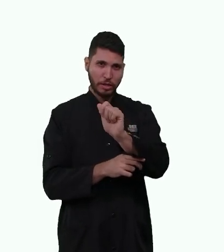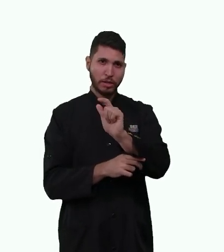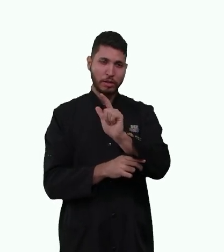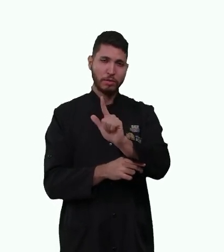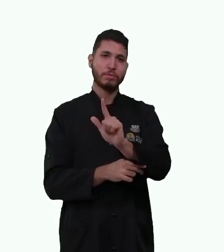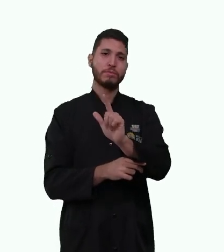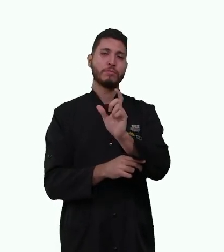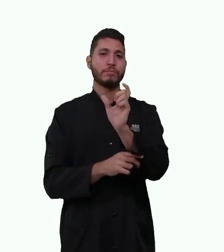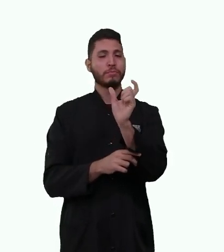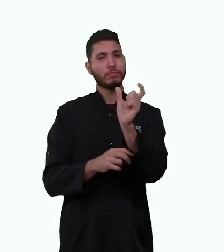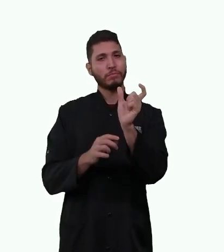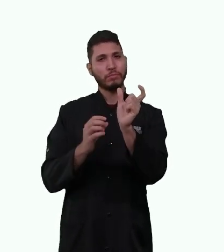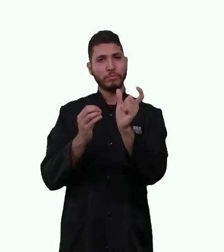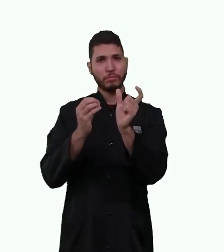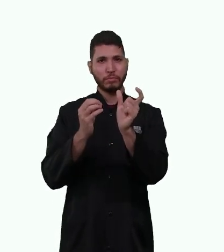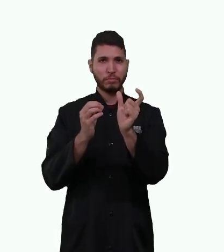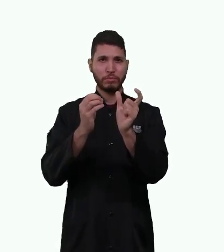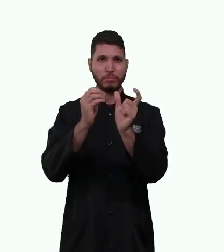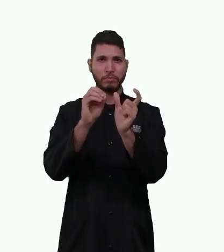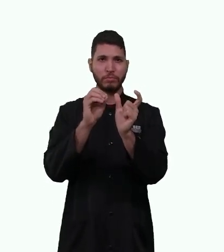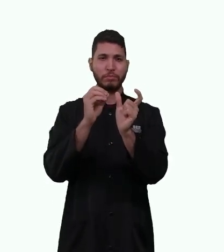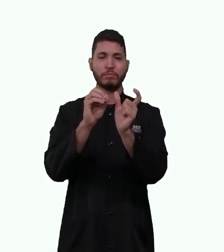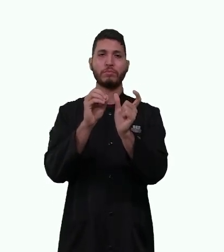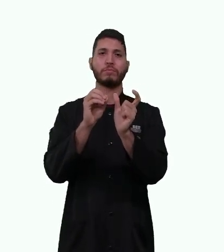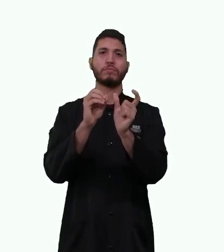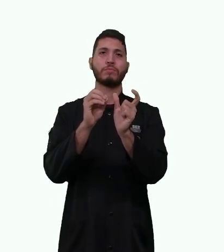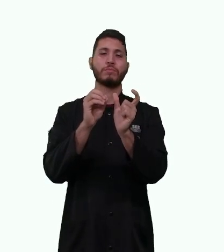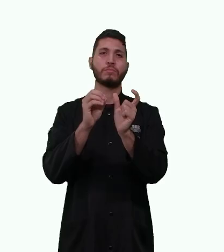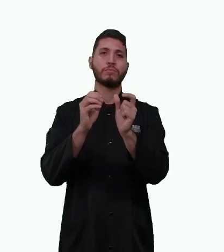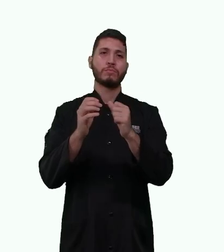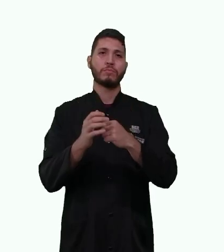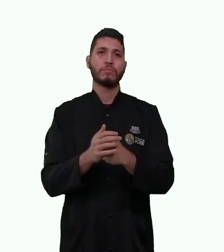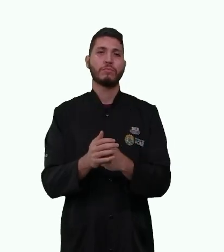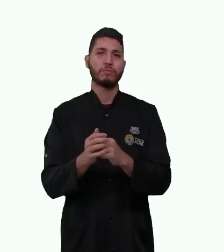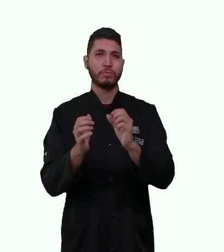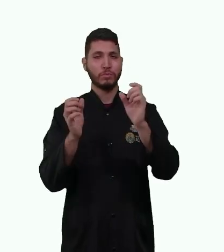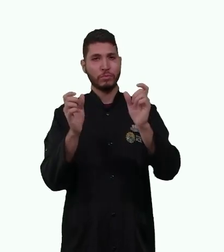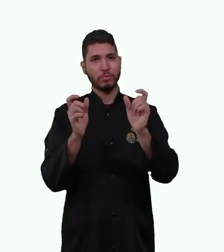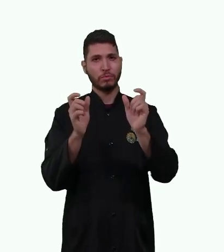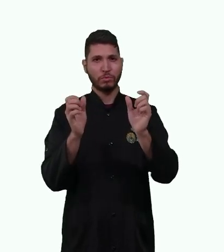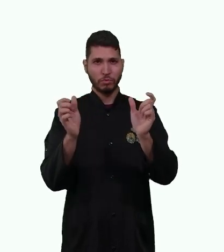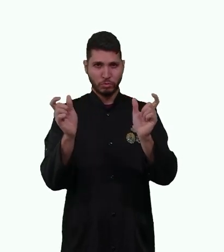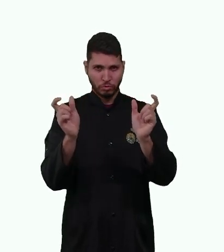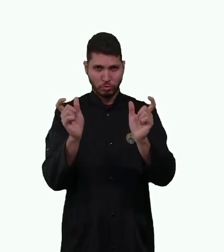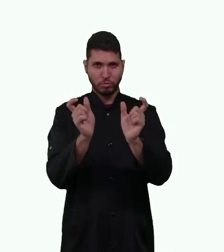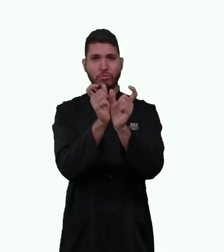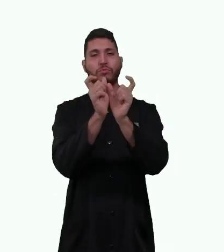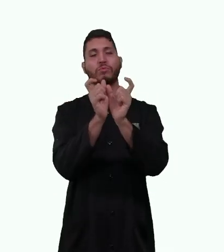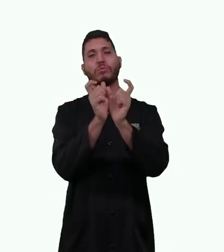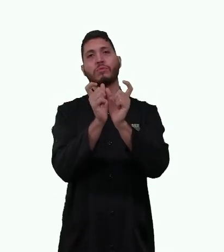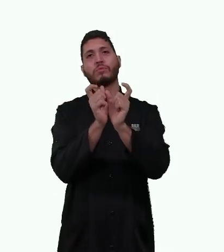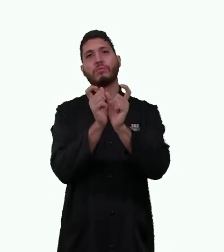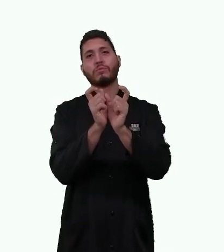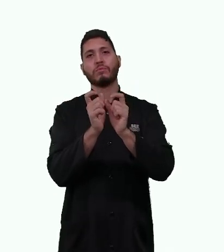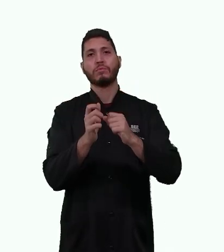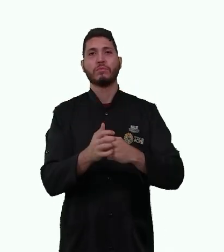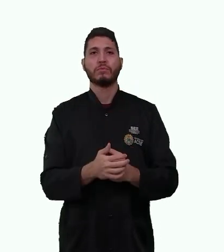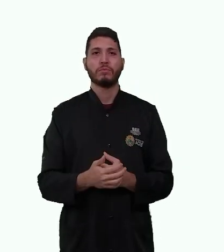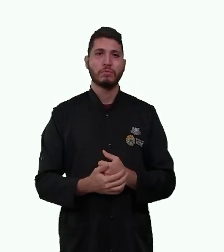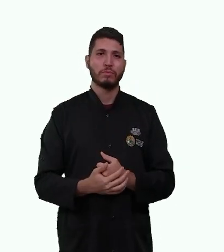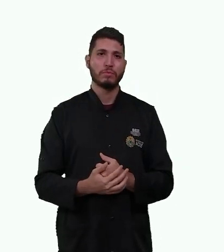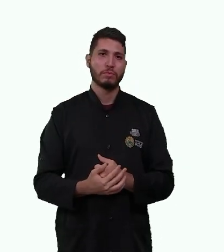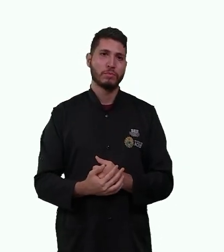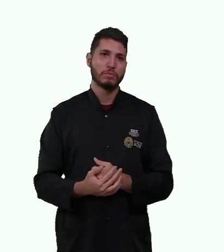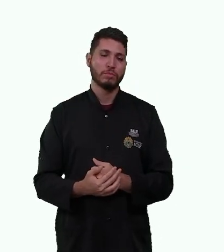conjugar o radical mais a terminação de acordo com cada pronome pessoal. Por exemplo,